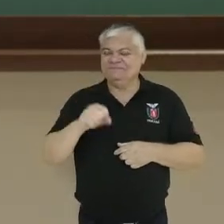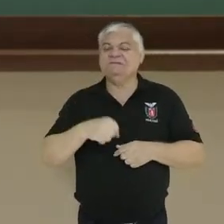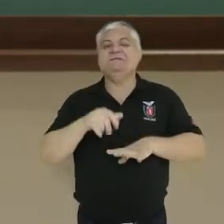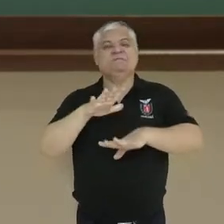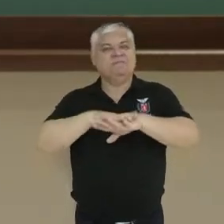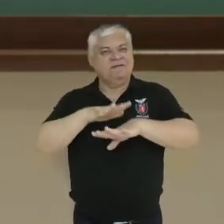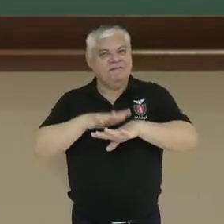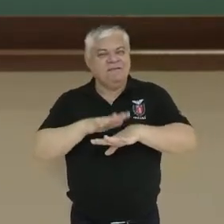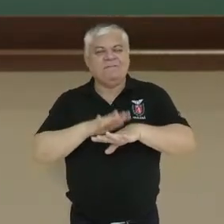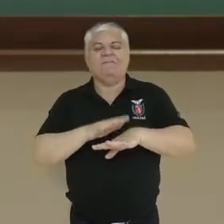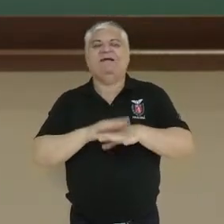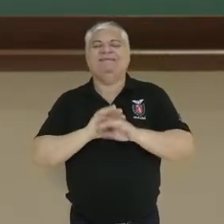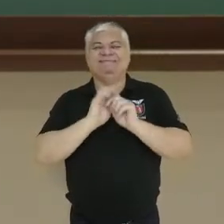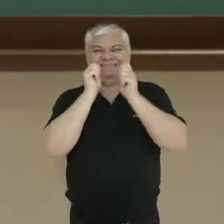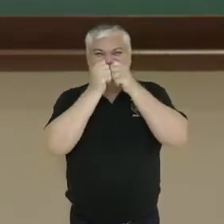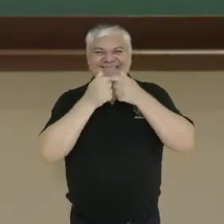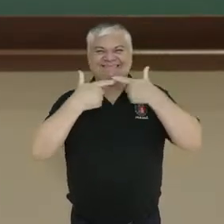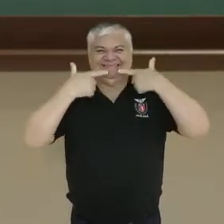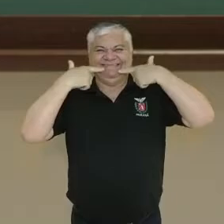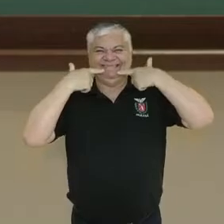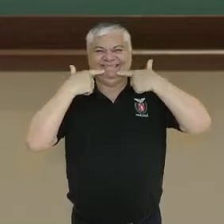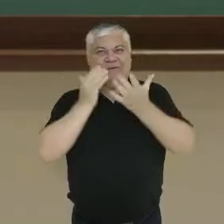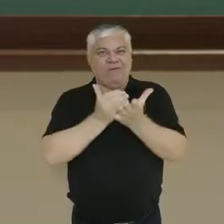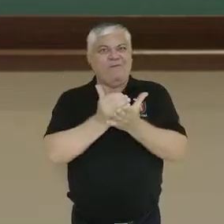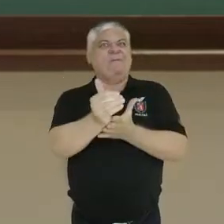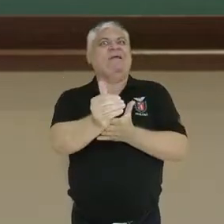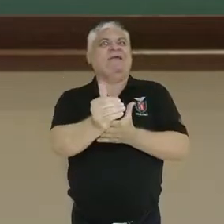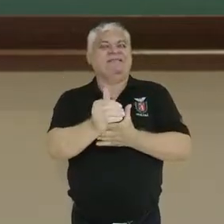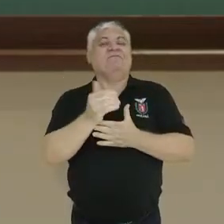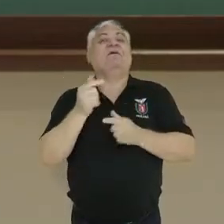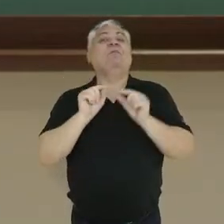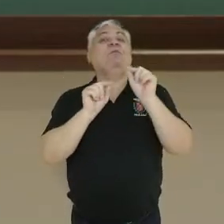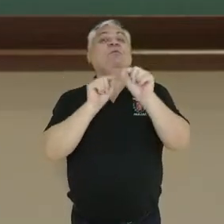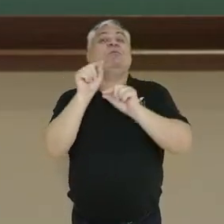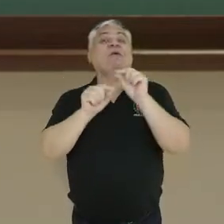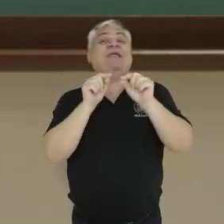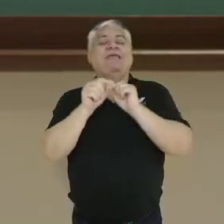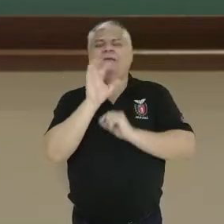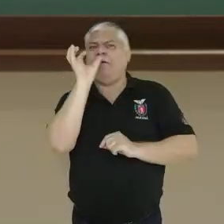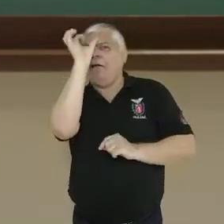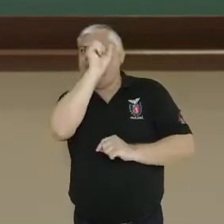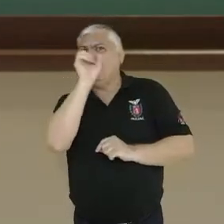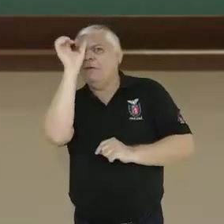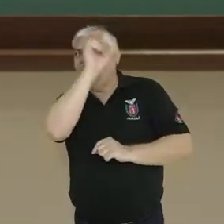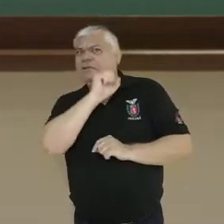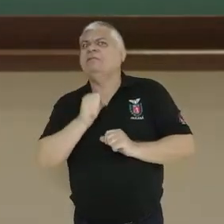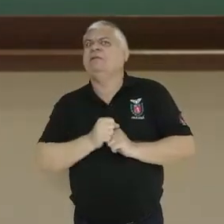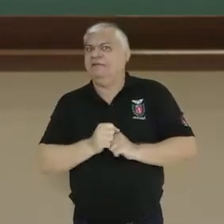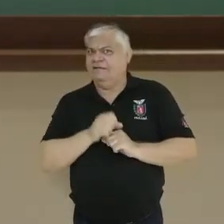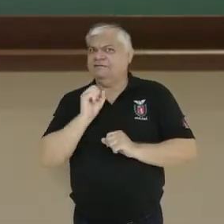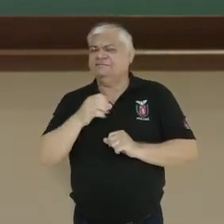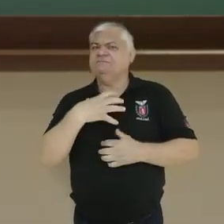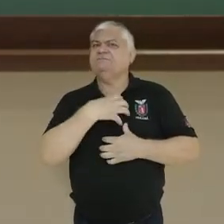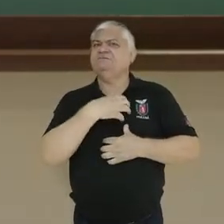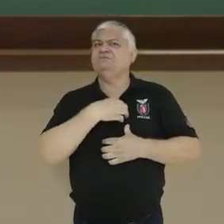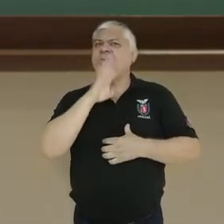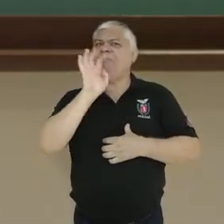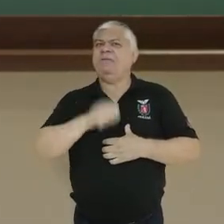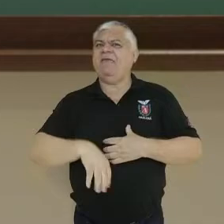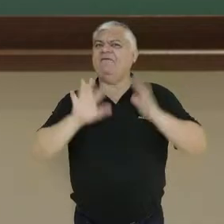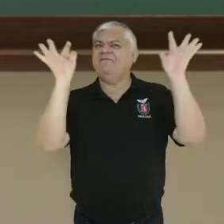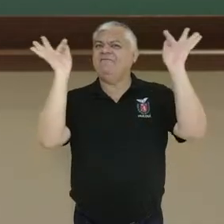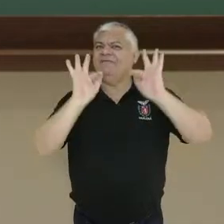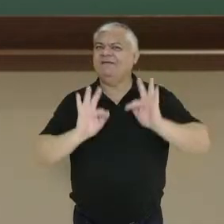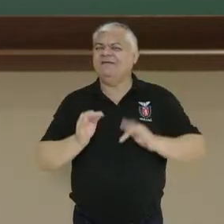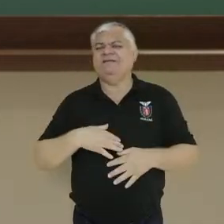matemática. Pode pôr um sorriso nesse rosto aí, que vamos trabalhar e vamos aprender, ok? Quando estamos bem, estamos felizes, é